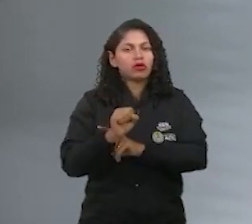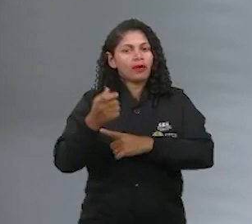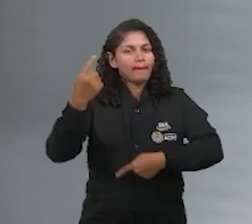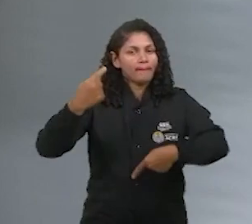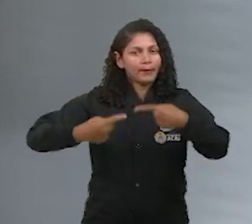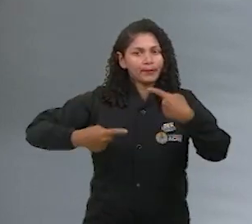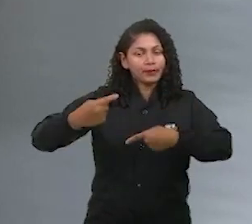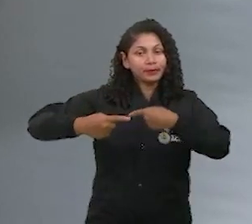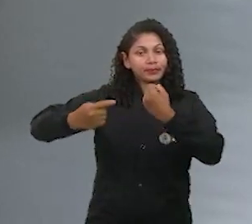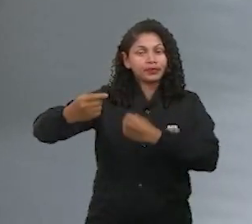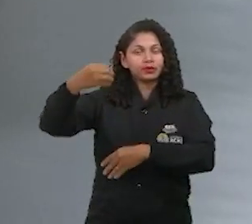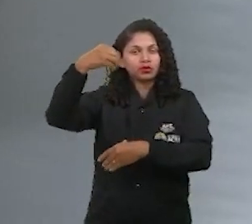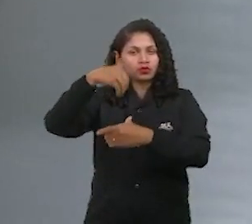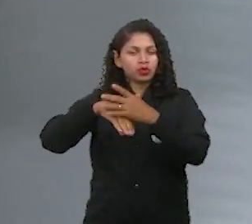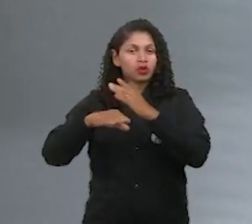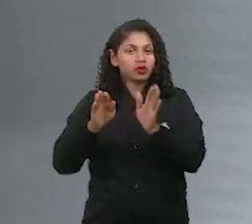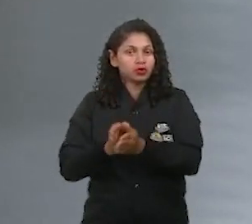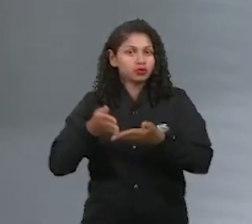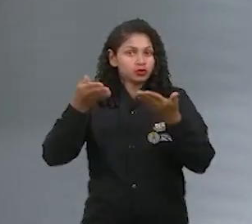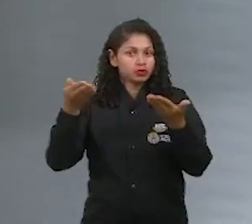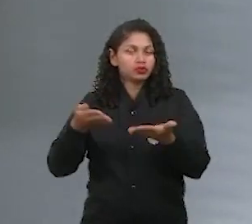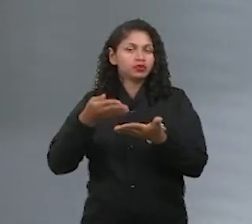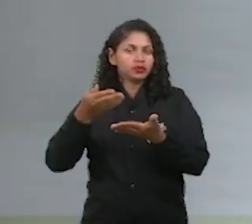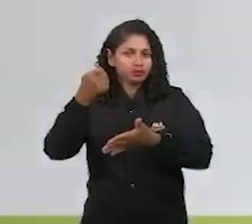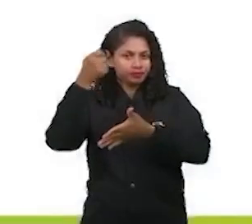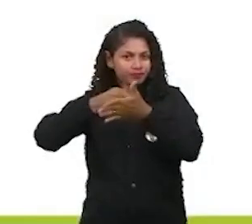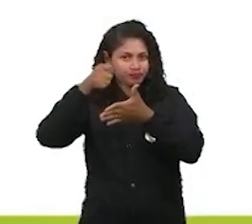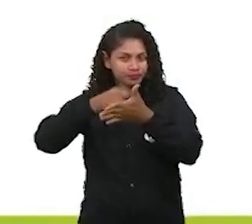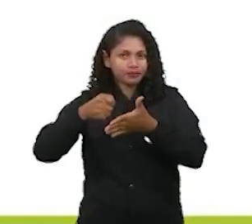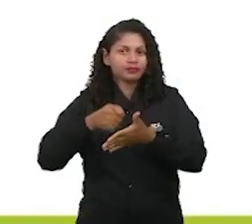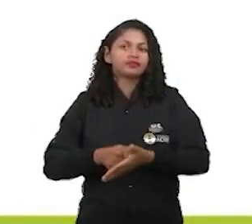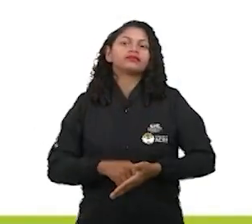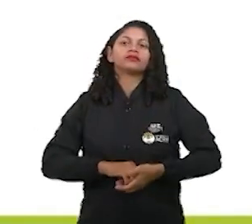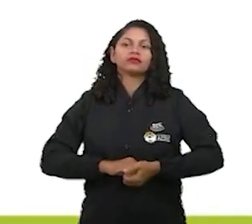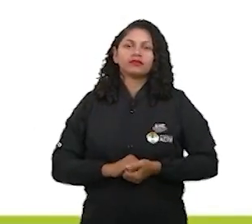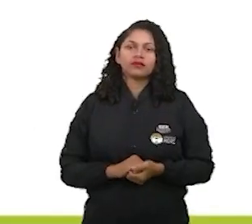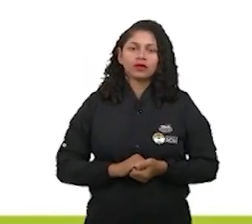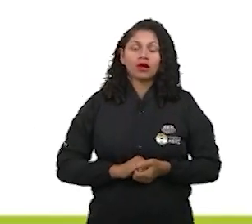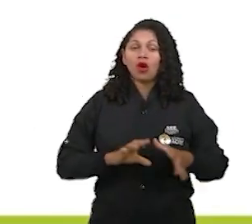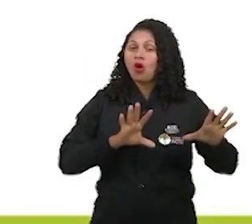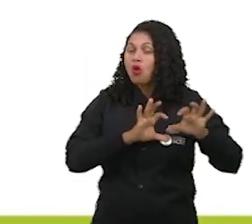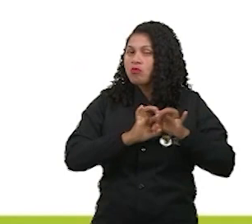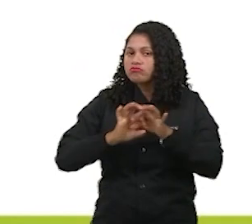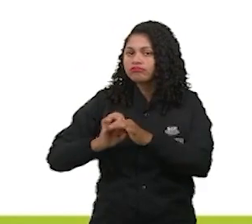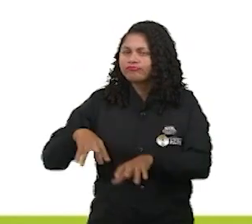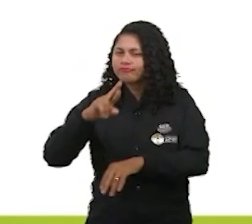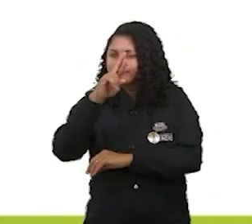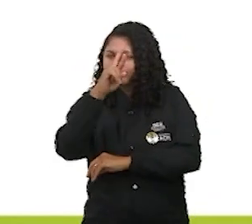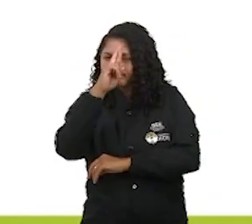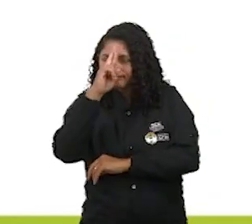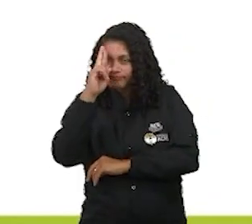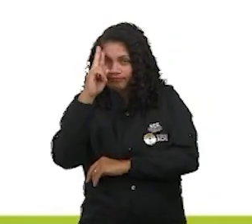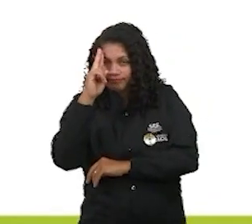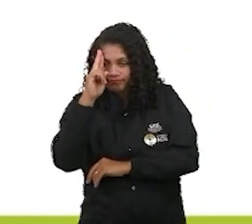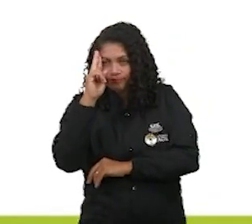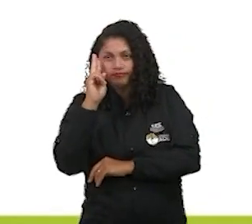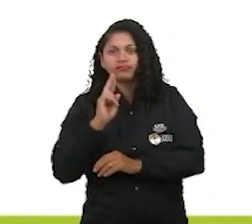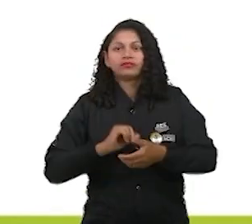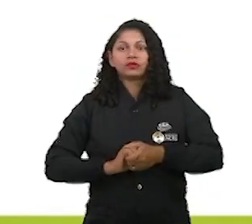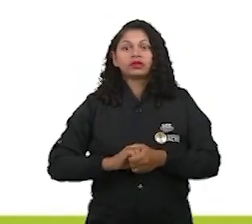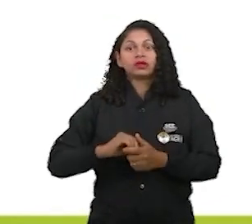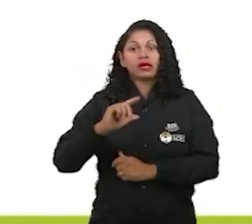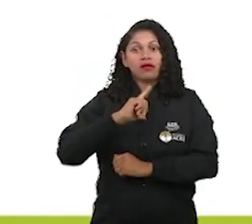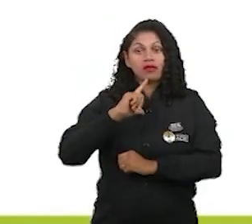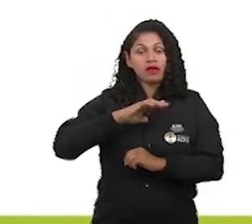obras, certo? Então, vamos continuar. Contexto histórico. Aqui no Brasil nós temos a Revolução de 30,